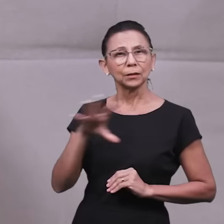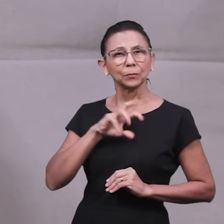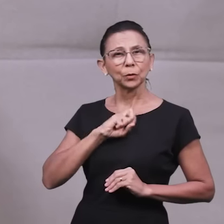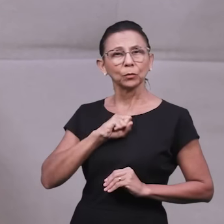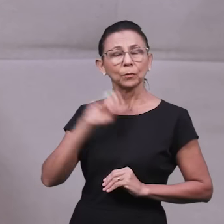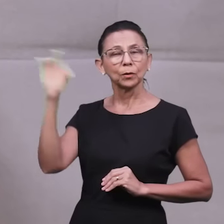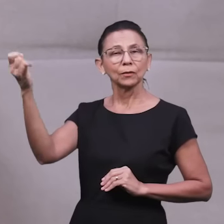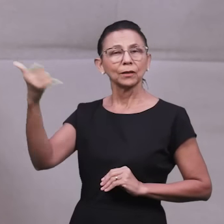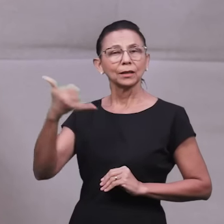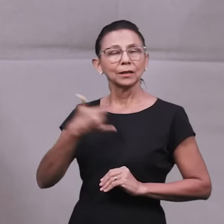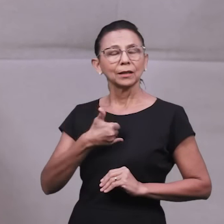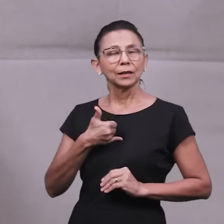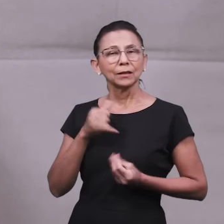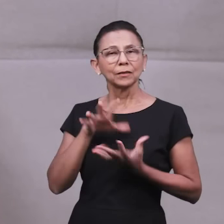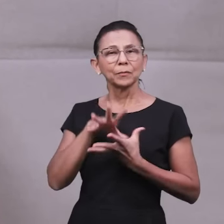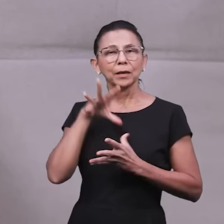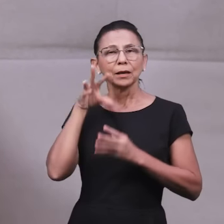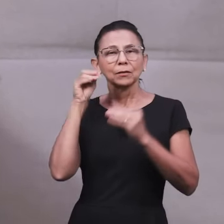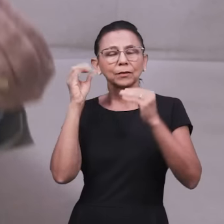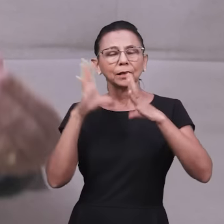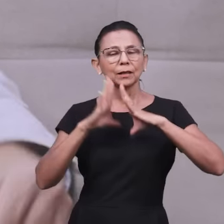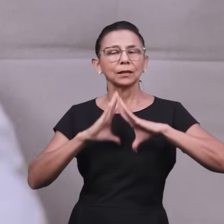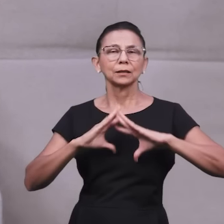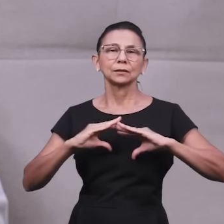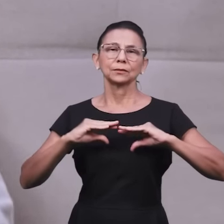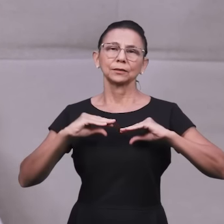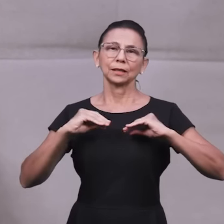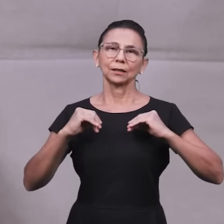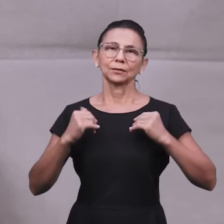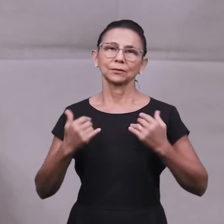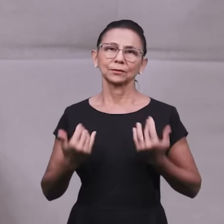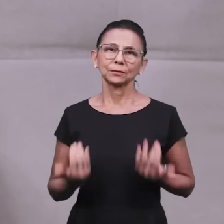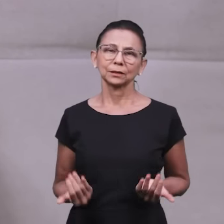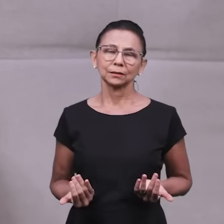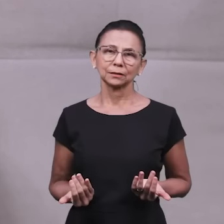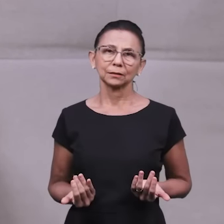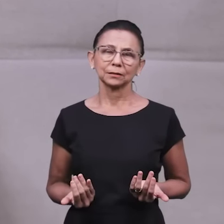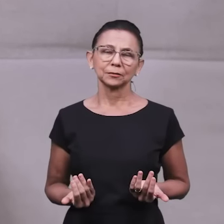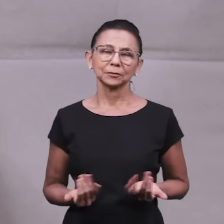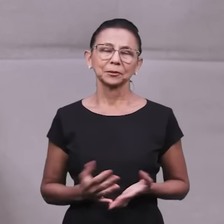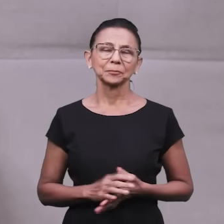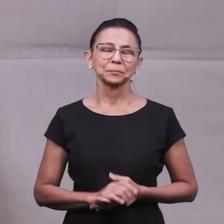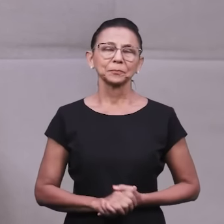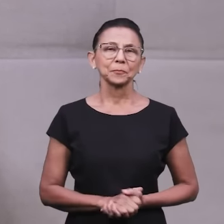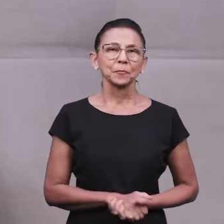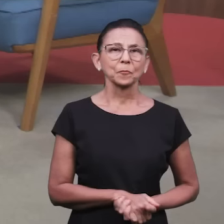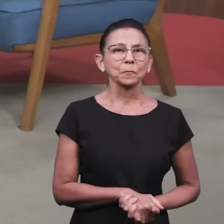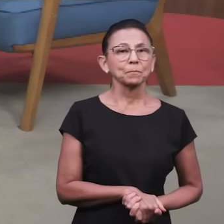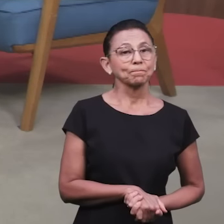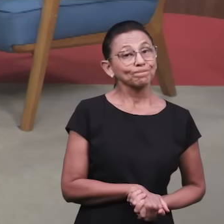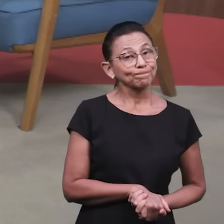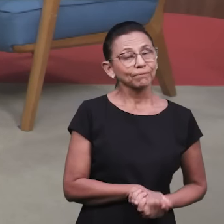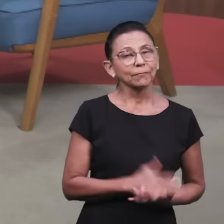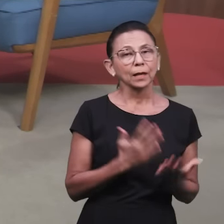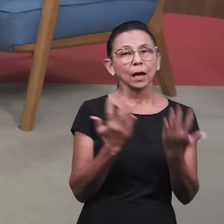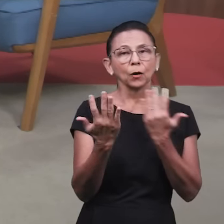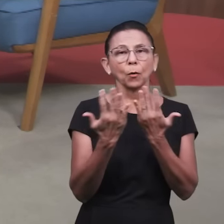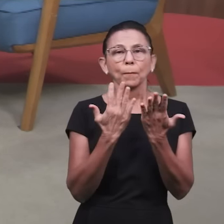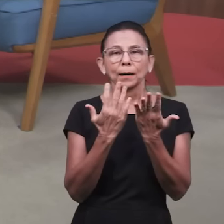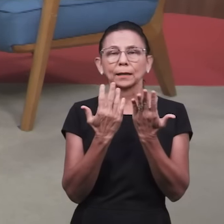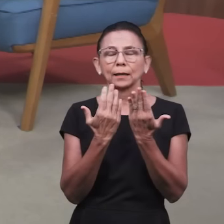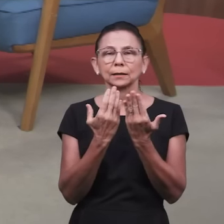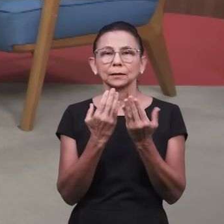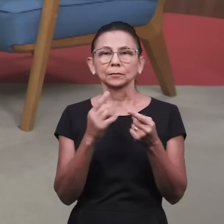fiel. Que coisa, hein? Isso é muito sério. Né? é como o joio e o trigo,